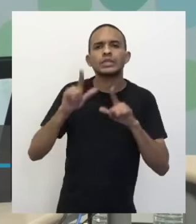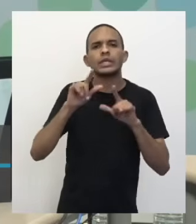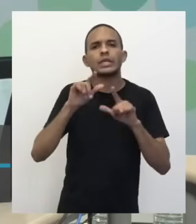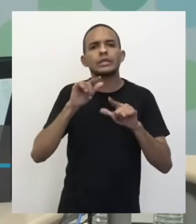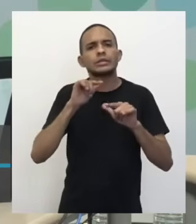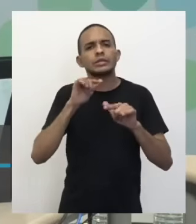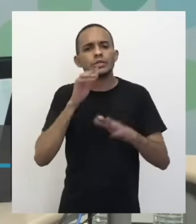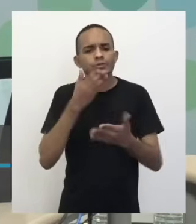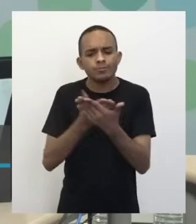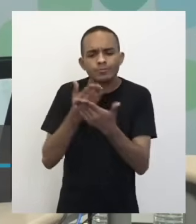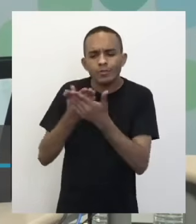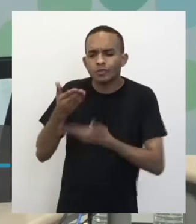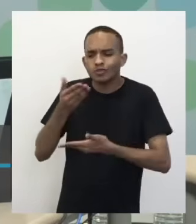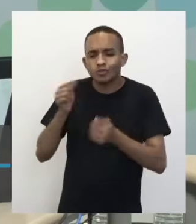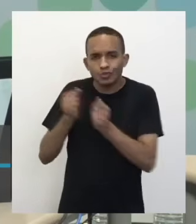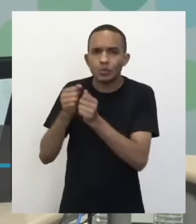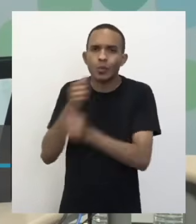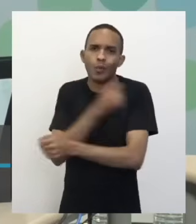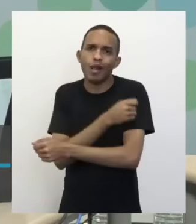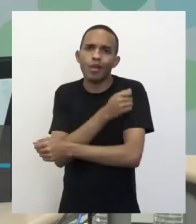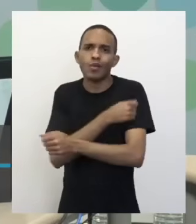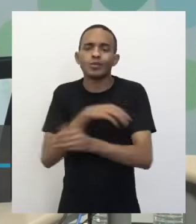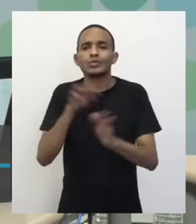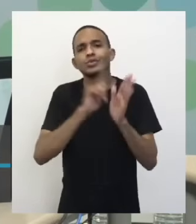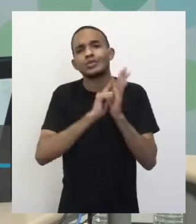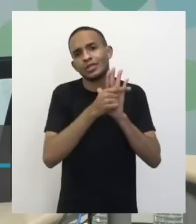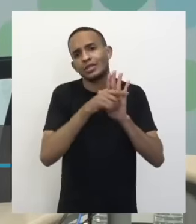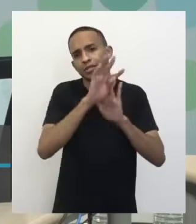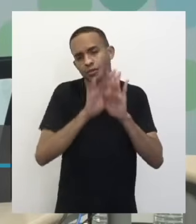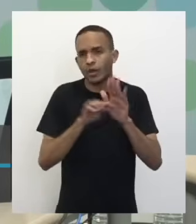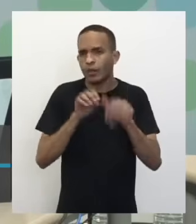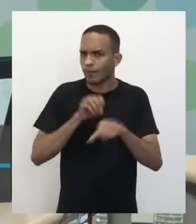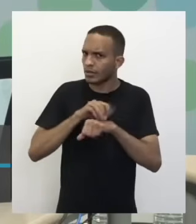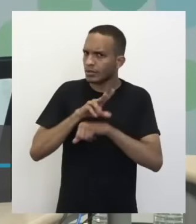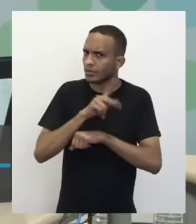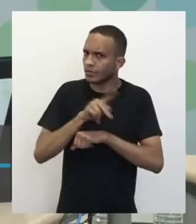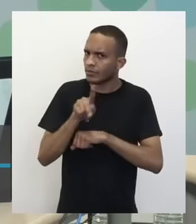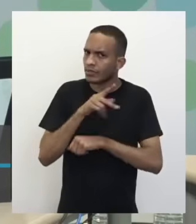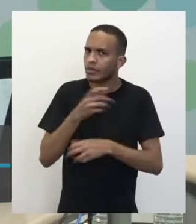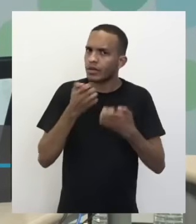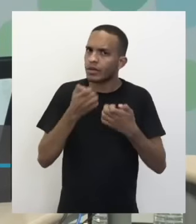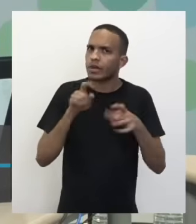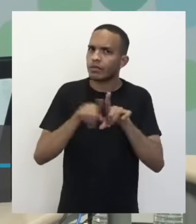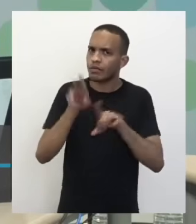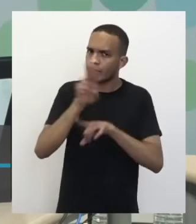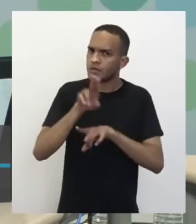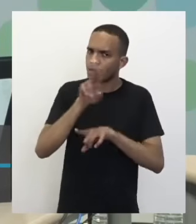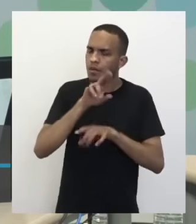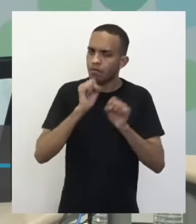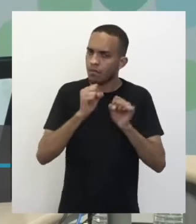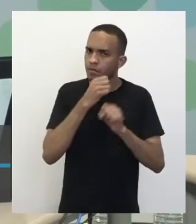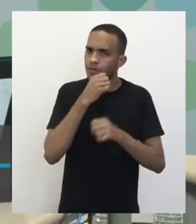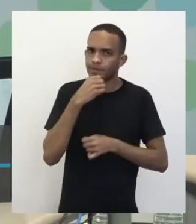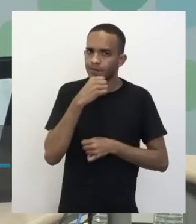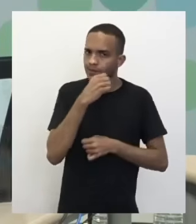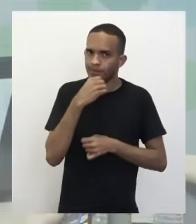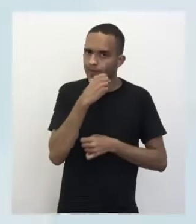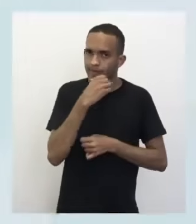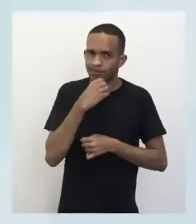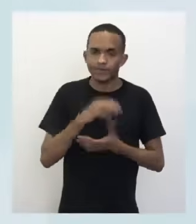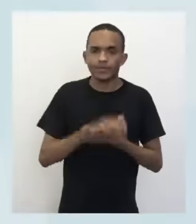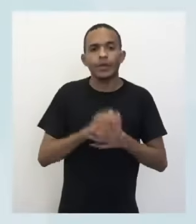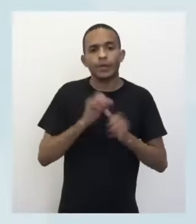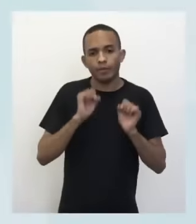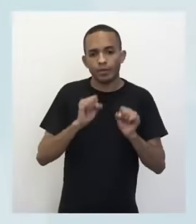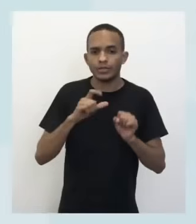até fazendo uma intertextualidade, então era interessante, uma dica aí para o professor que quiser trabalhar dessa forma também, tá? E aí pode